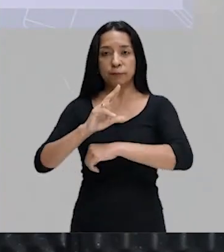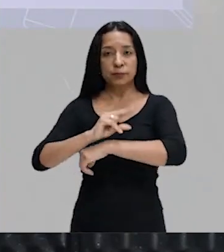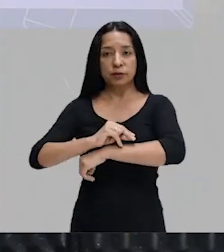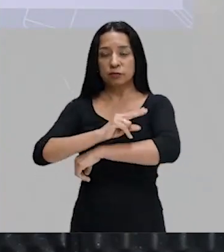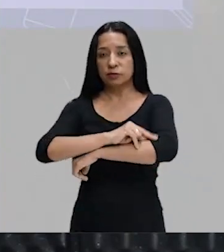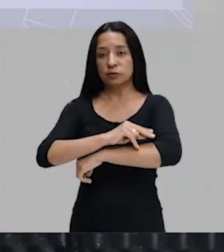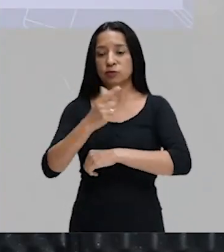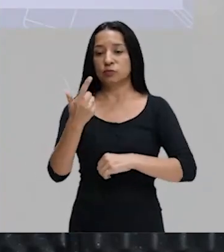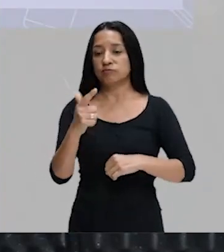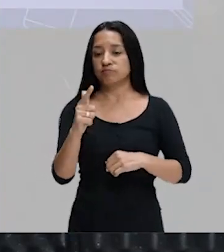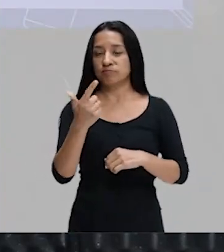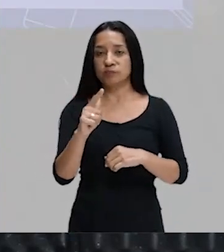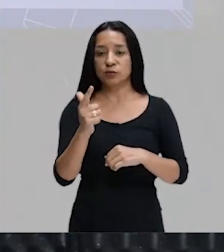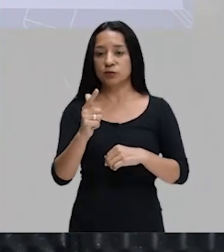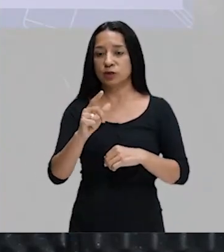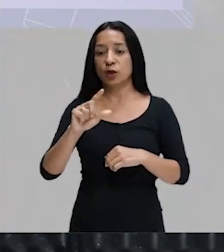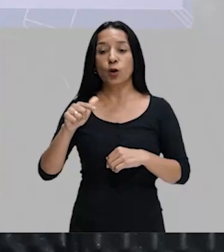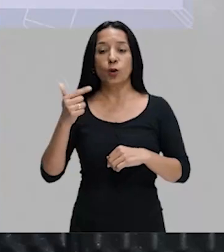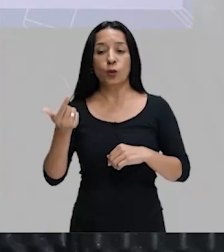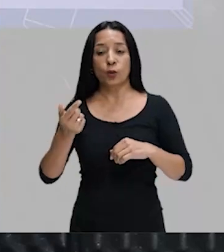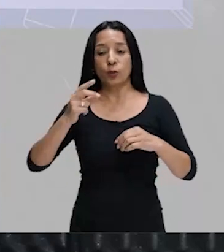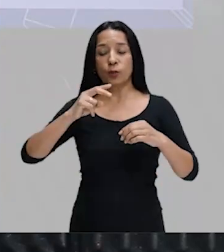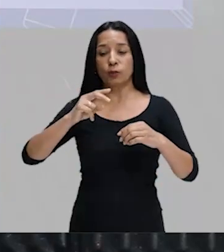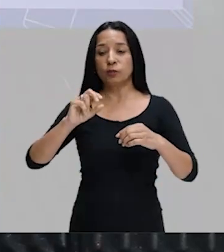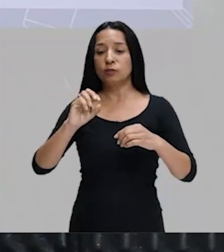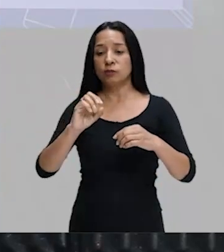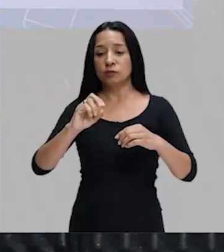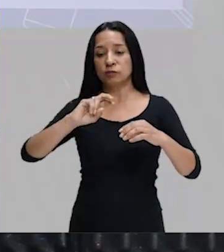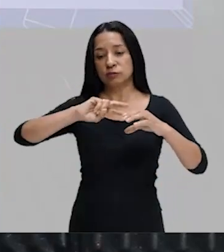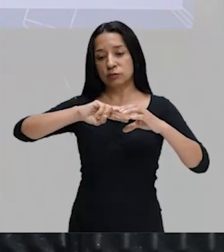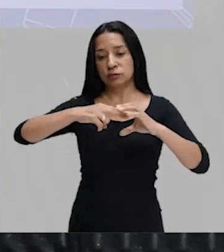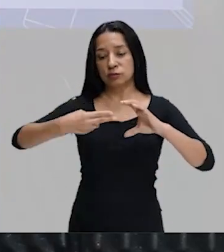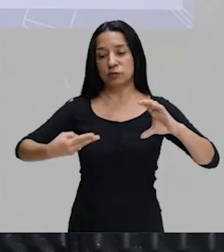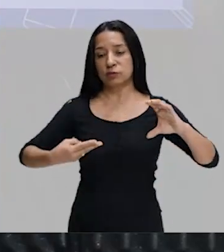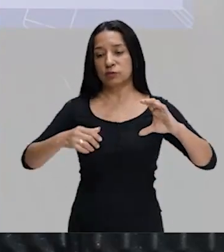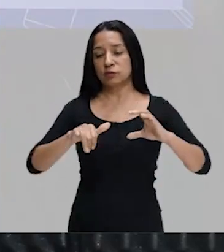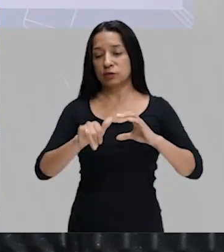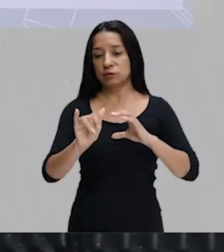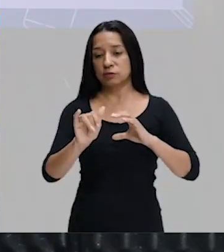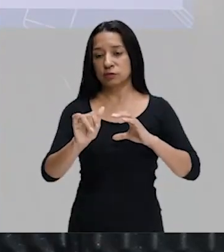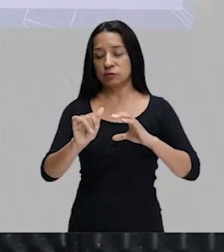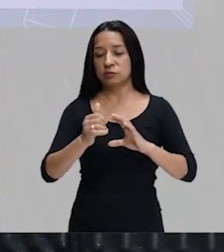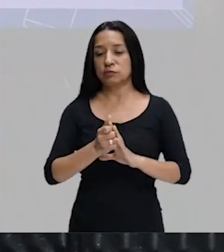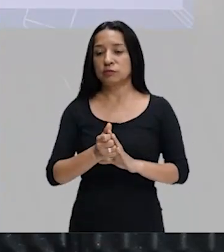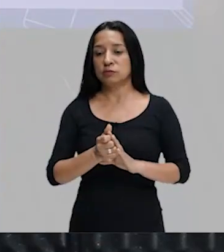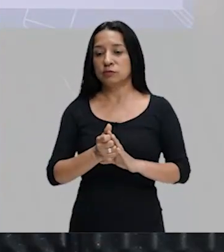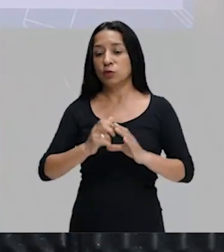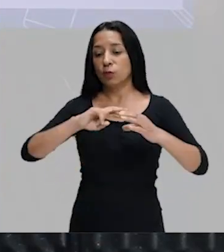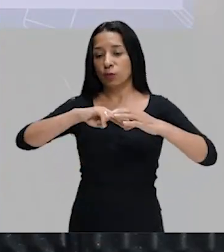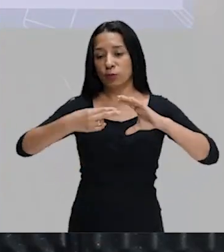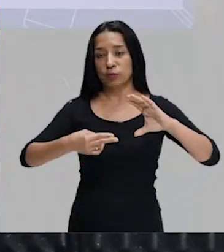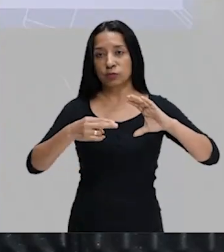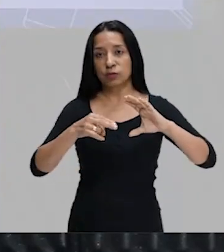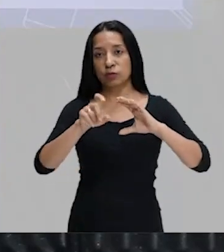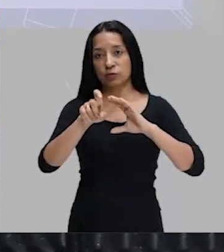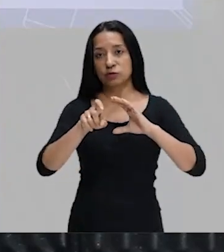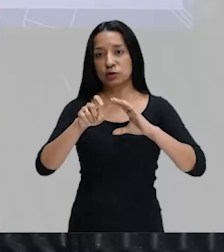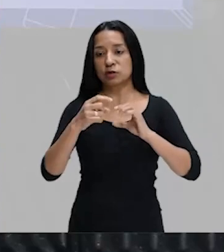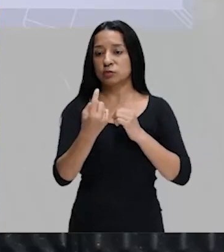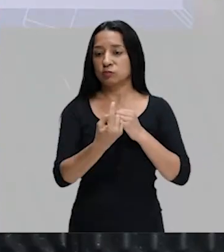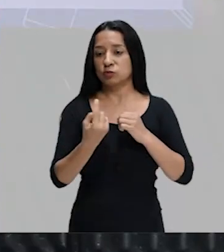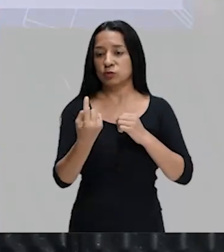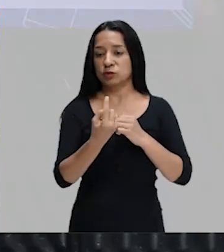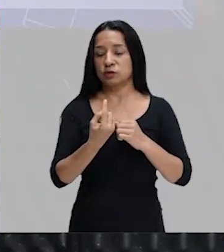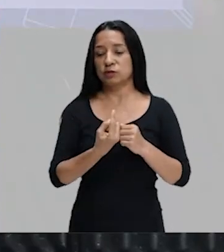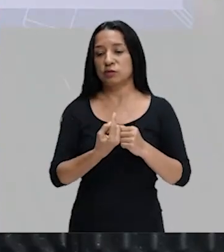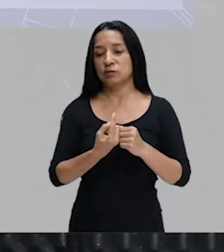não existe o cromossomo Y. O cromossomo X está sozinho. Tá? E mesmo assim, ele vai